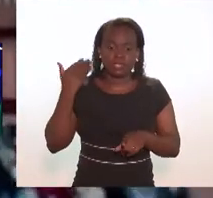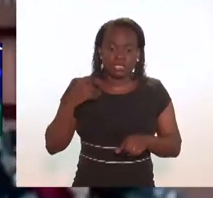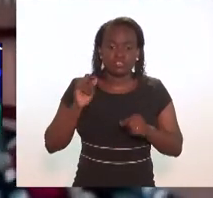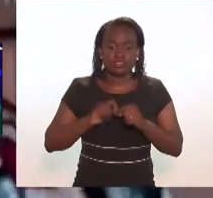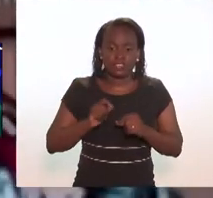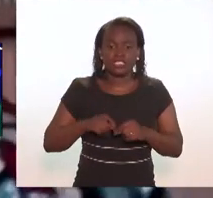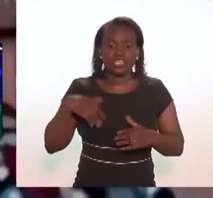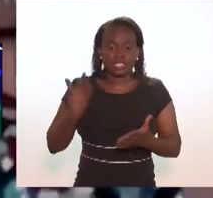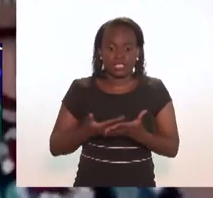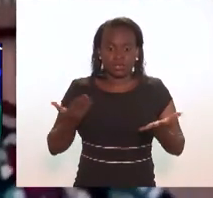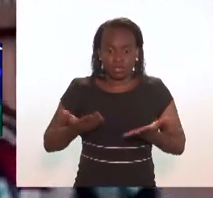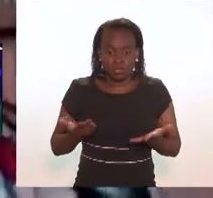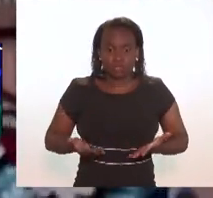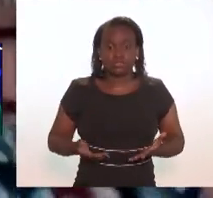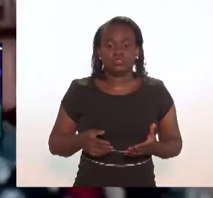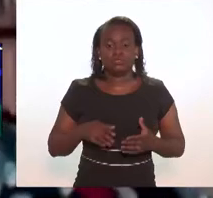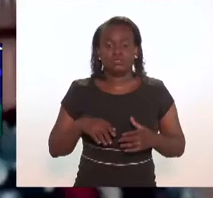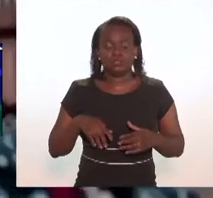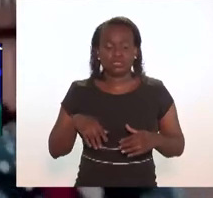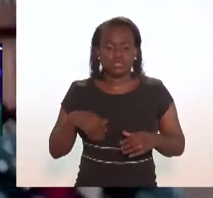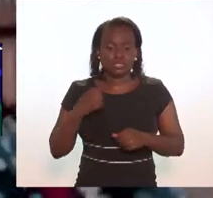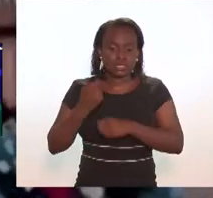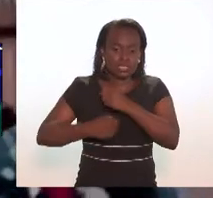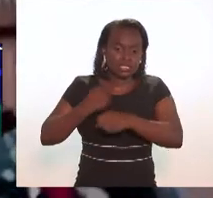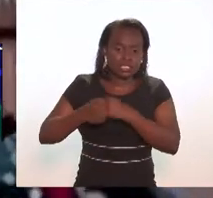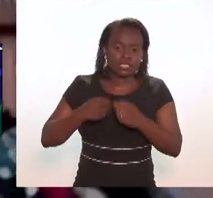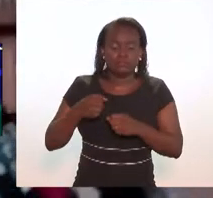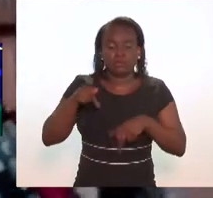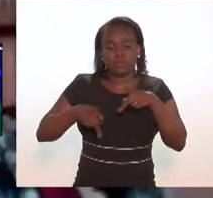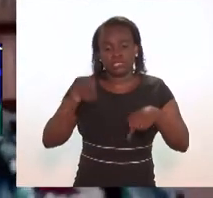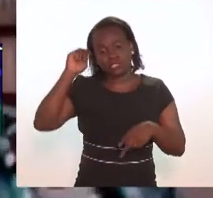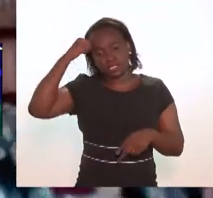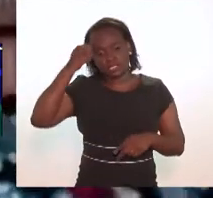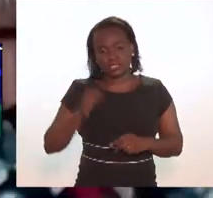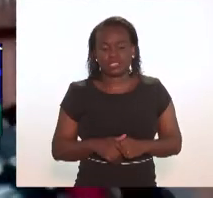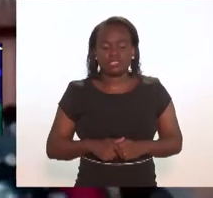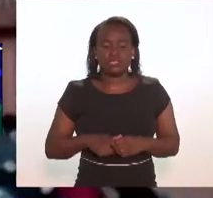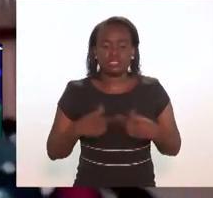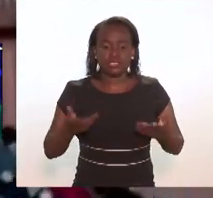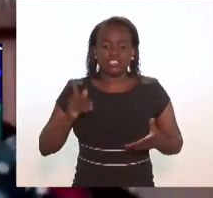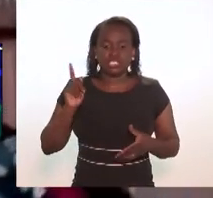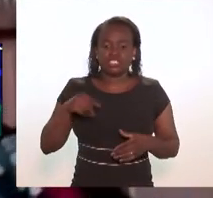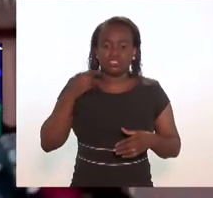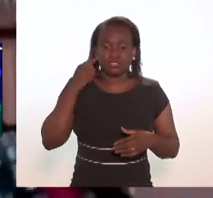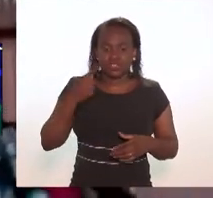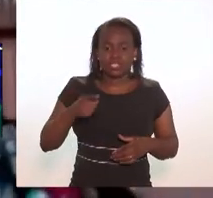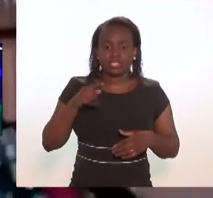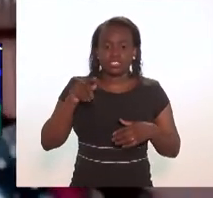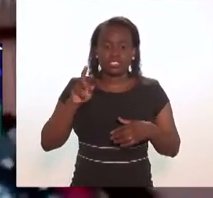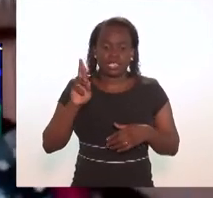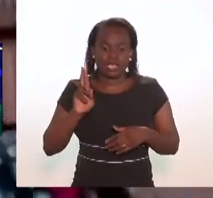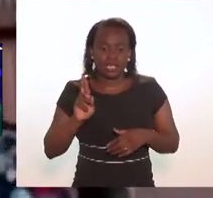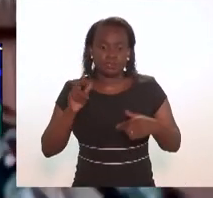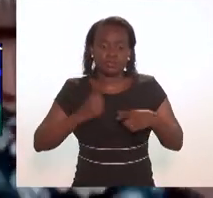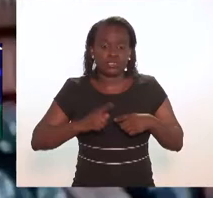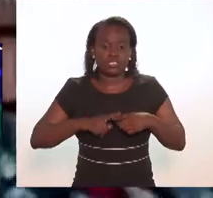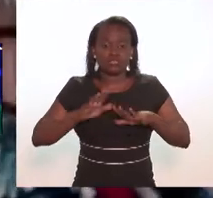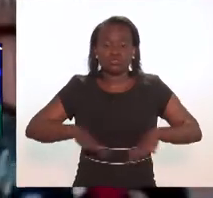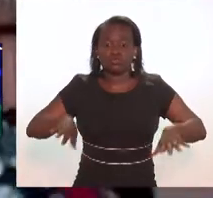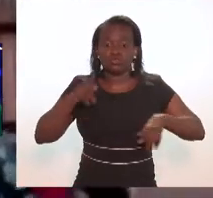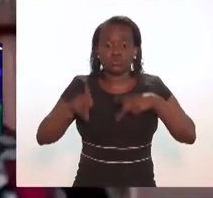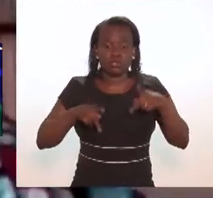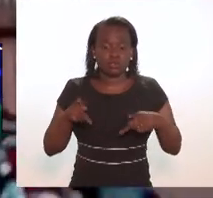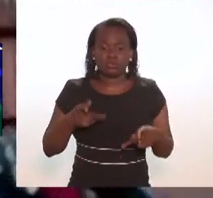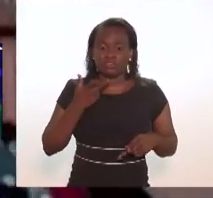continuam cometendo há 4 séculos contra a população negra. A gente fala realengo, porque o povo não